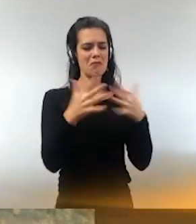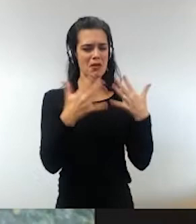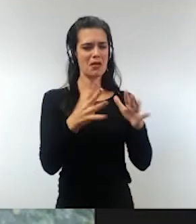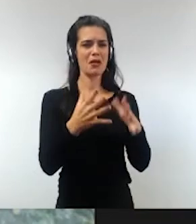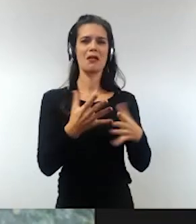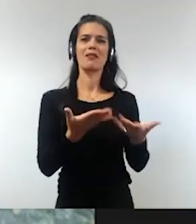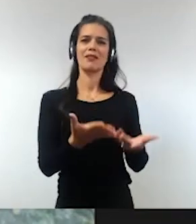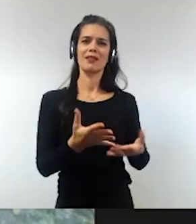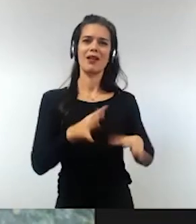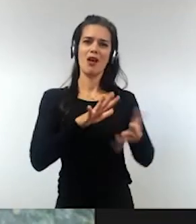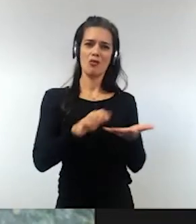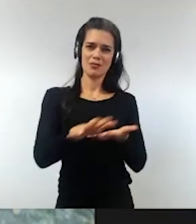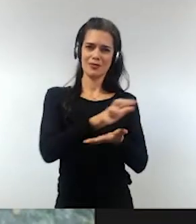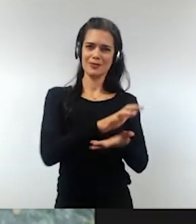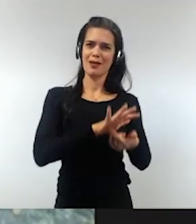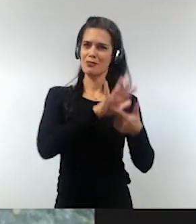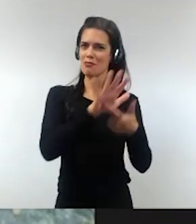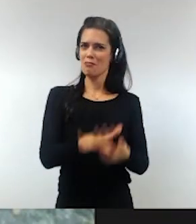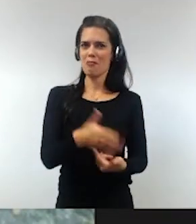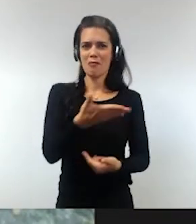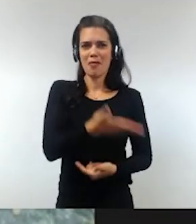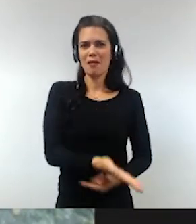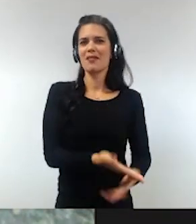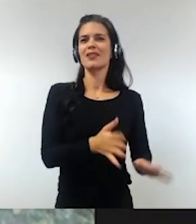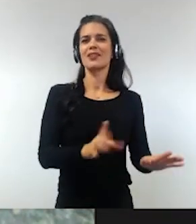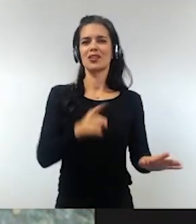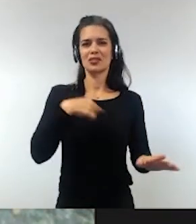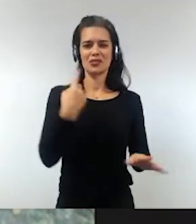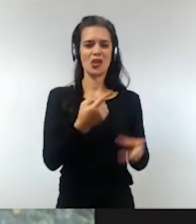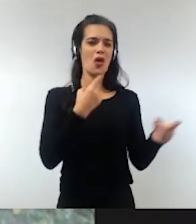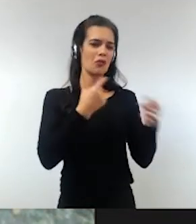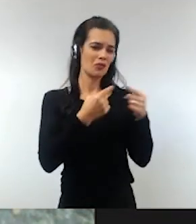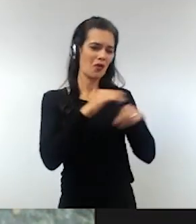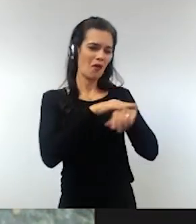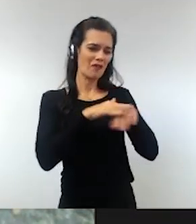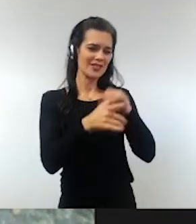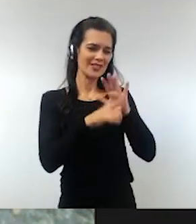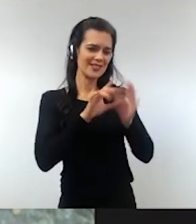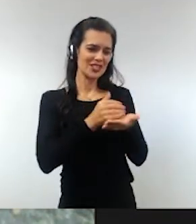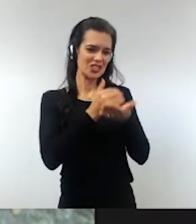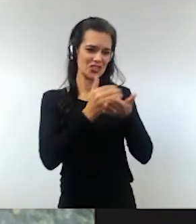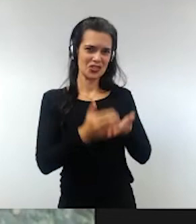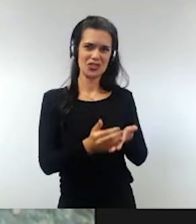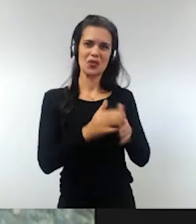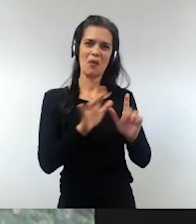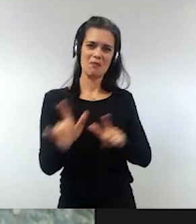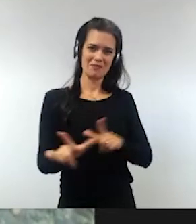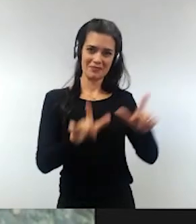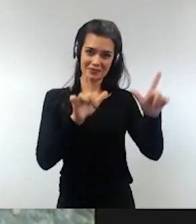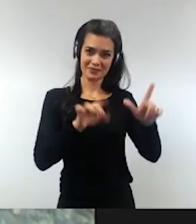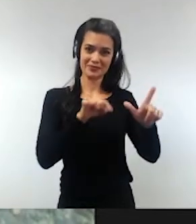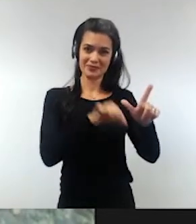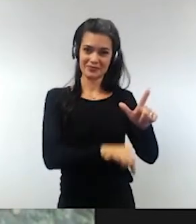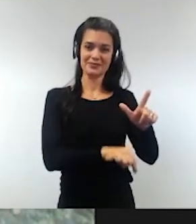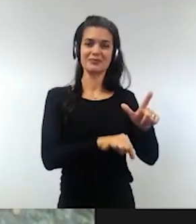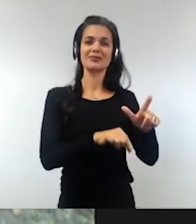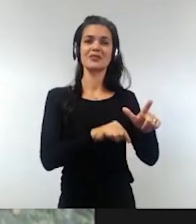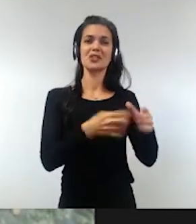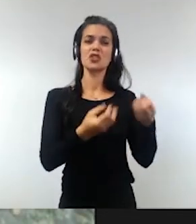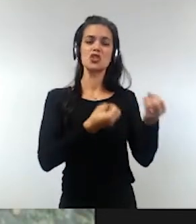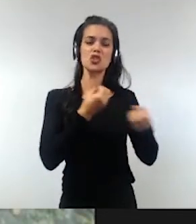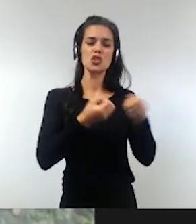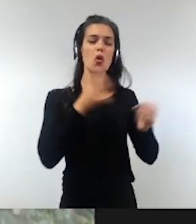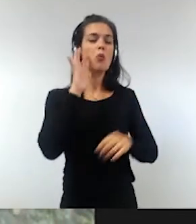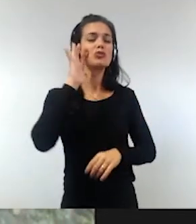números falam por si só, né? É incrível. Quando a gente conversou um pouquinho antes do painel sobre essa forma